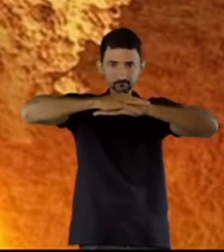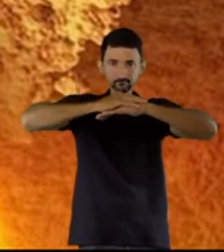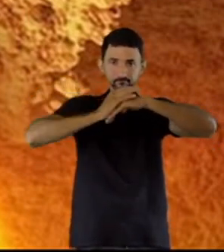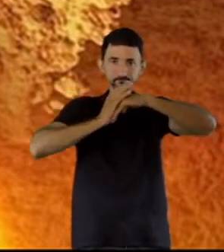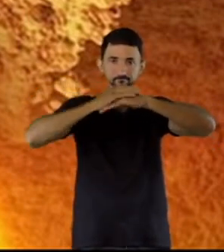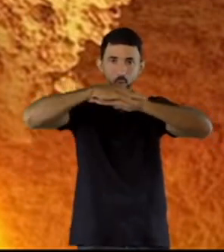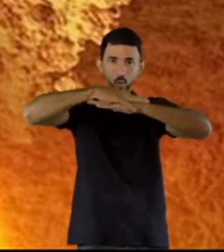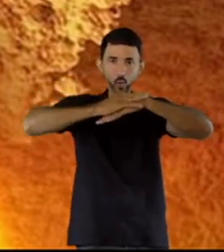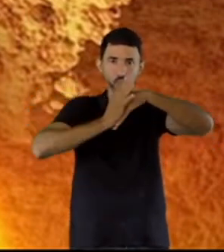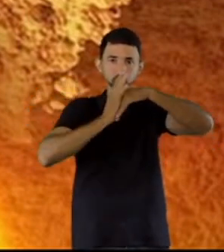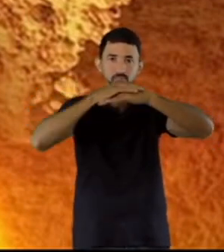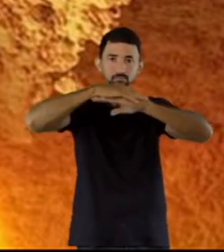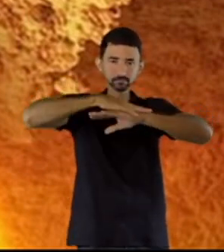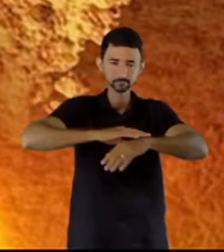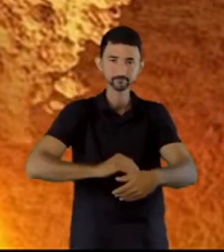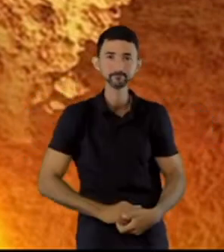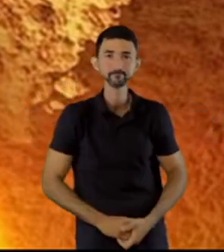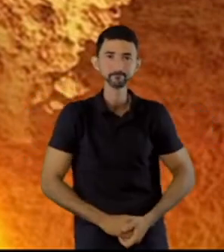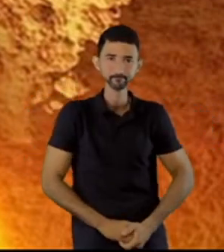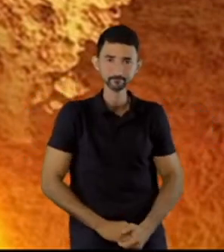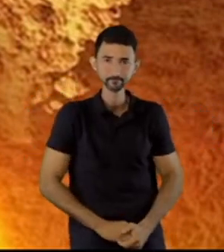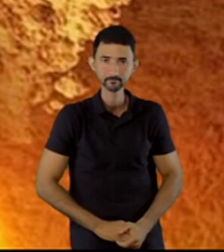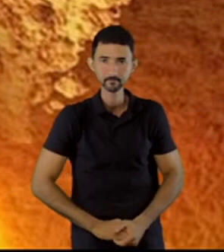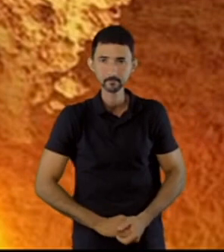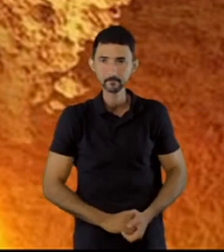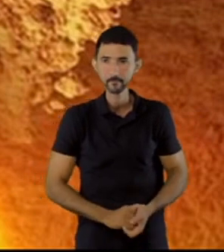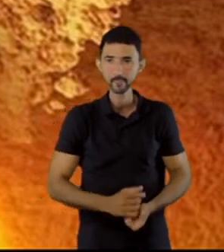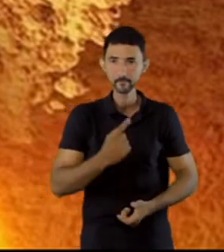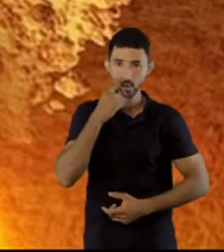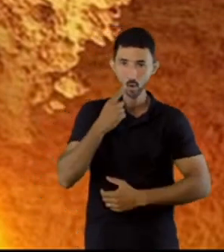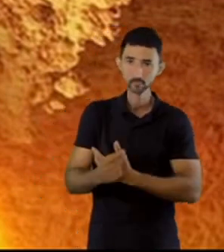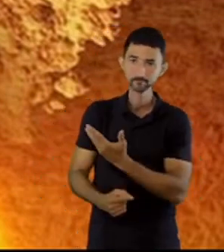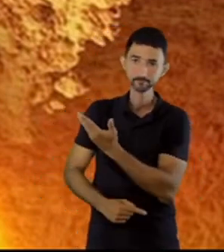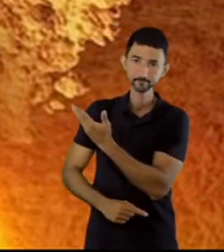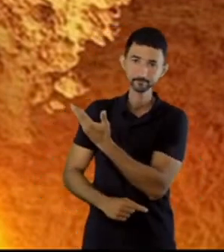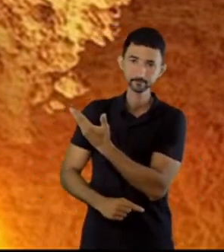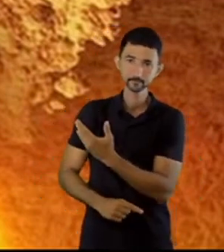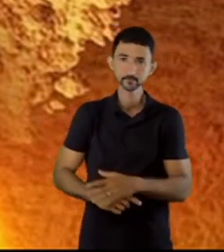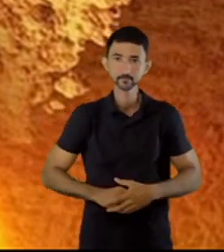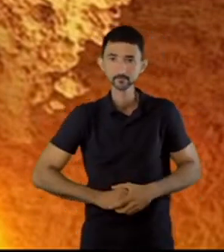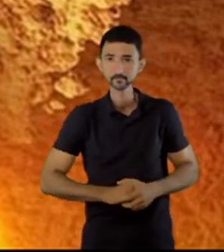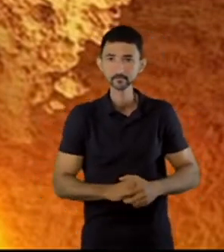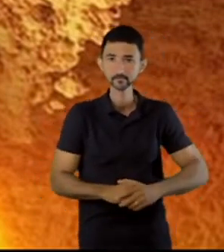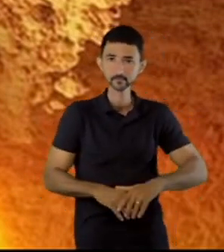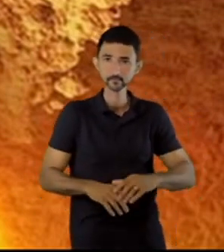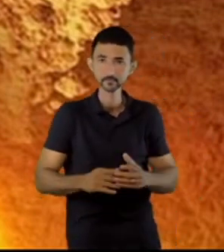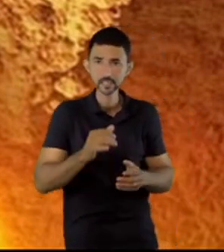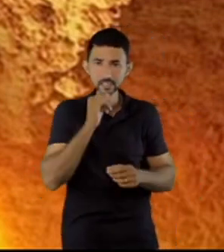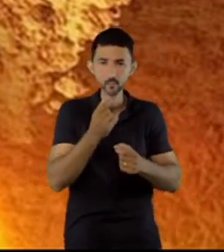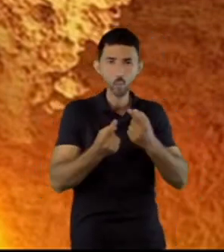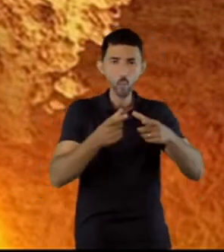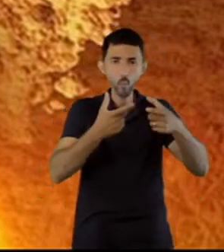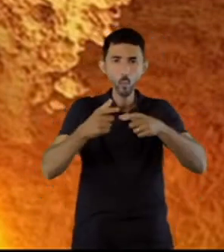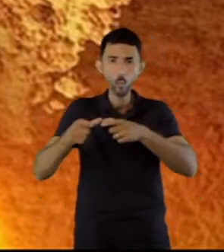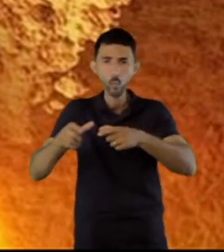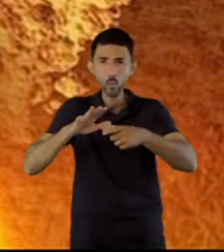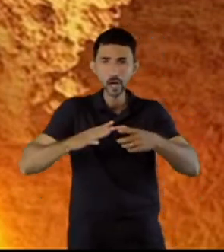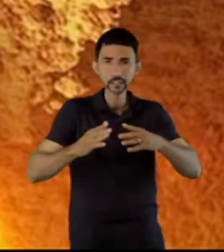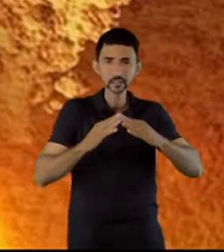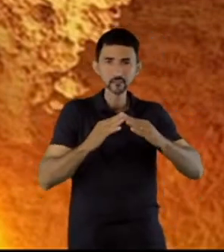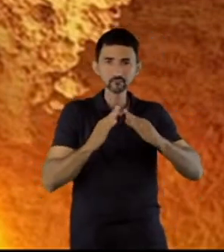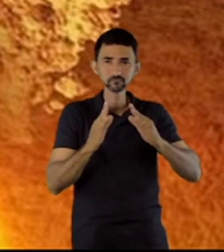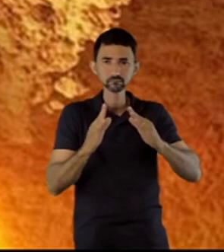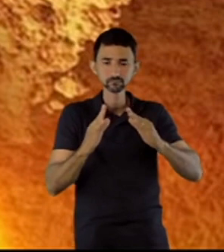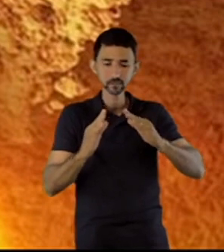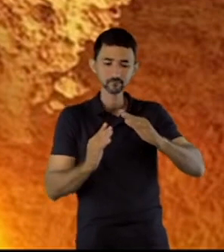elas acabam se movimentando também. Se você observar aqui, olha, em alguns pontos da Terra você tem algumas